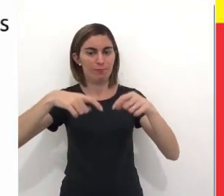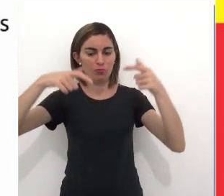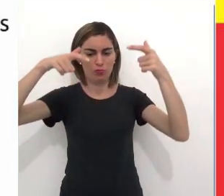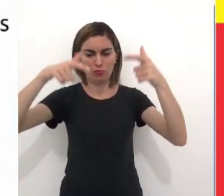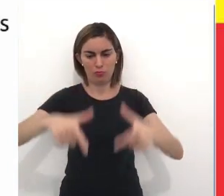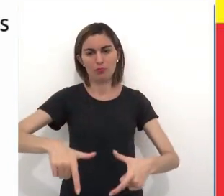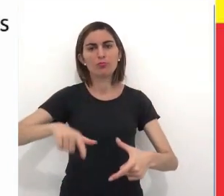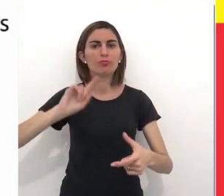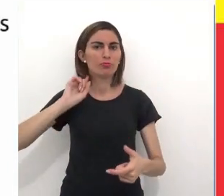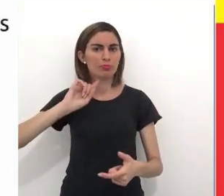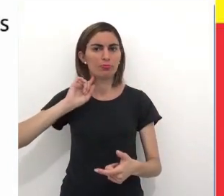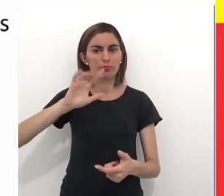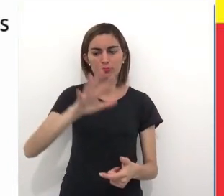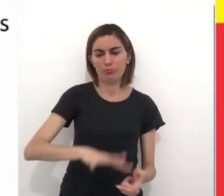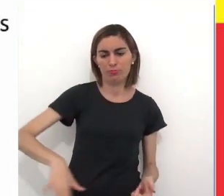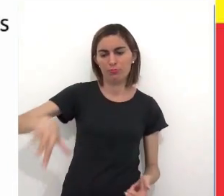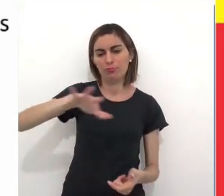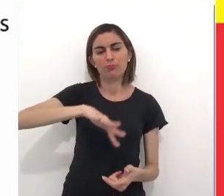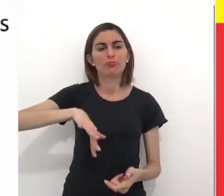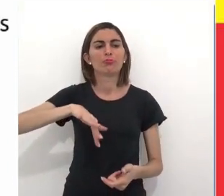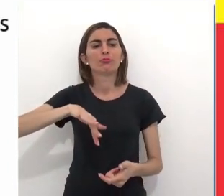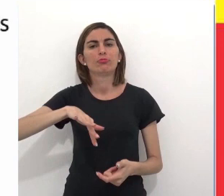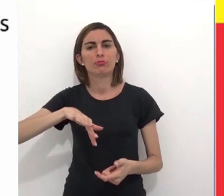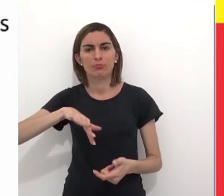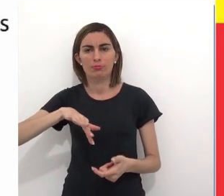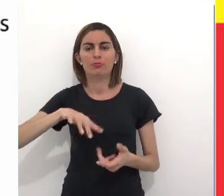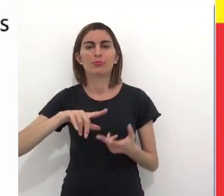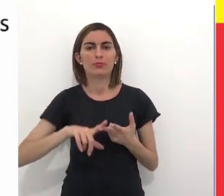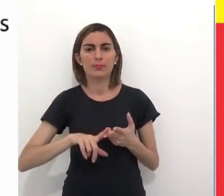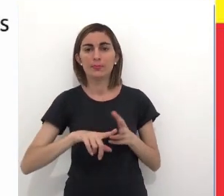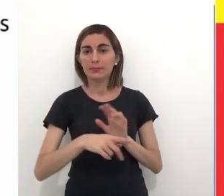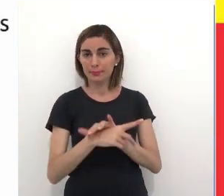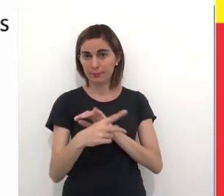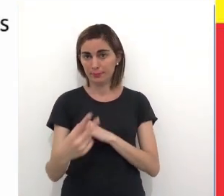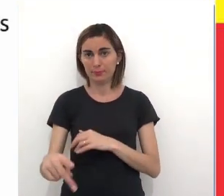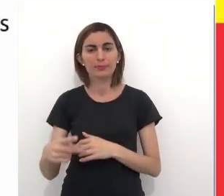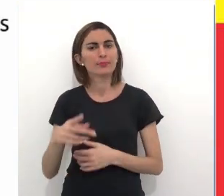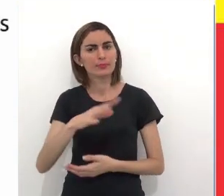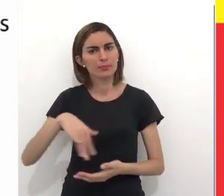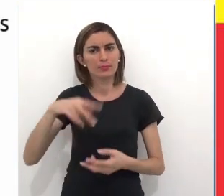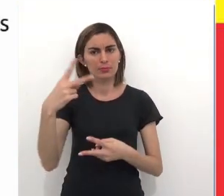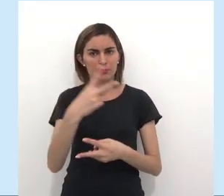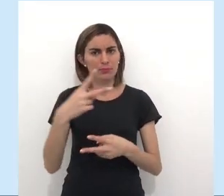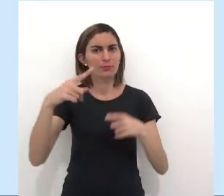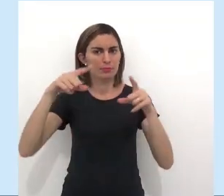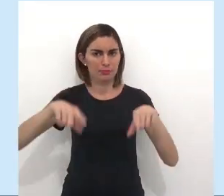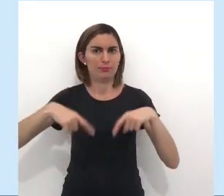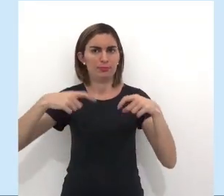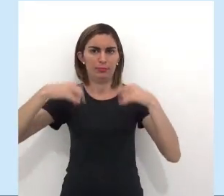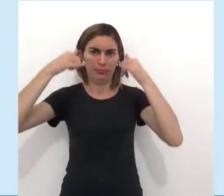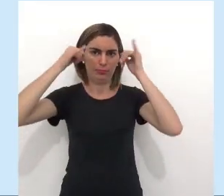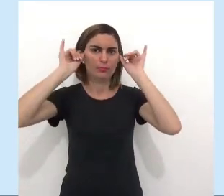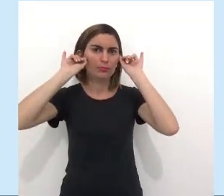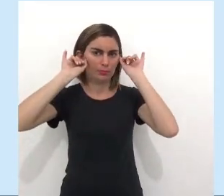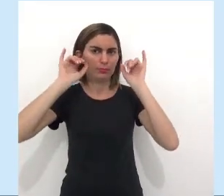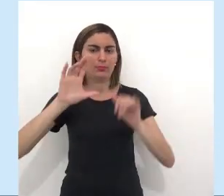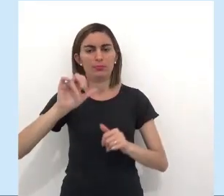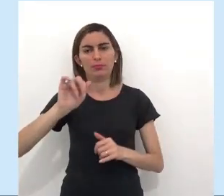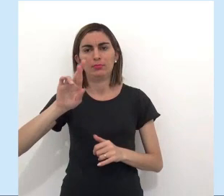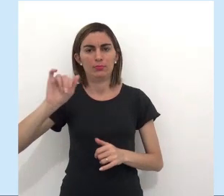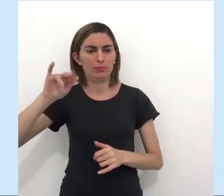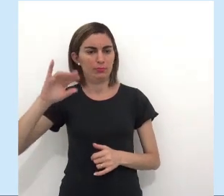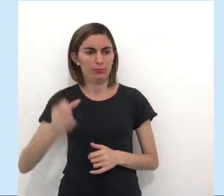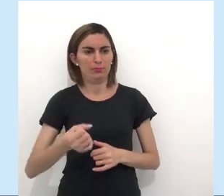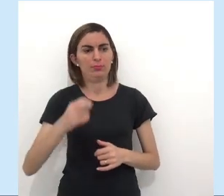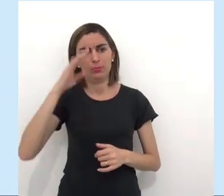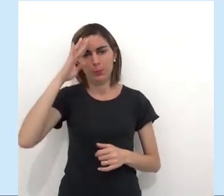fazendas, localizadas na freguesia de Carrancas, né? Pois as 2 fazendas estavam localizadas na